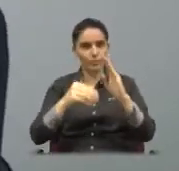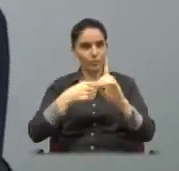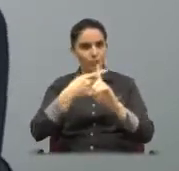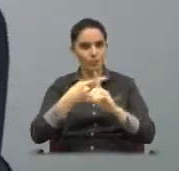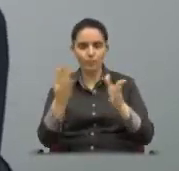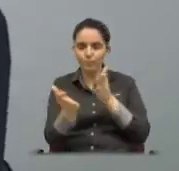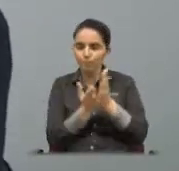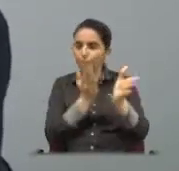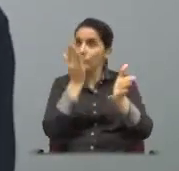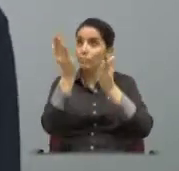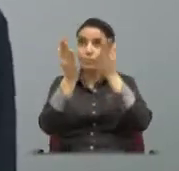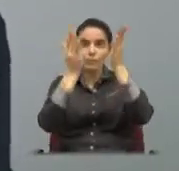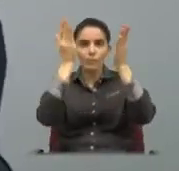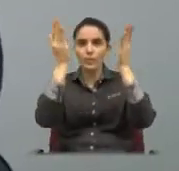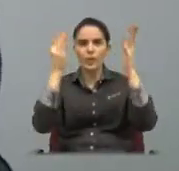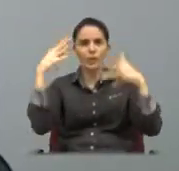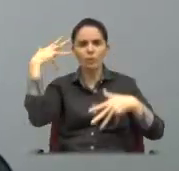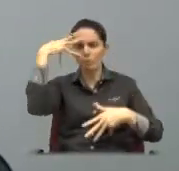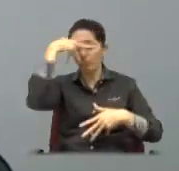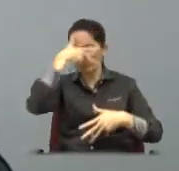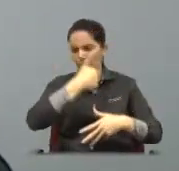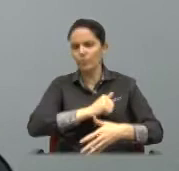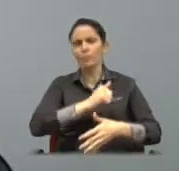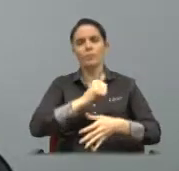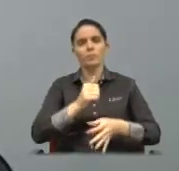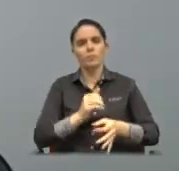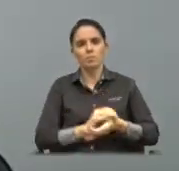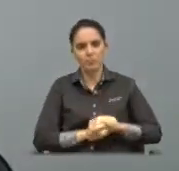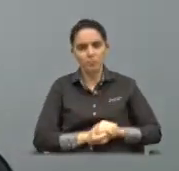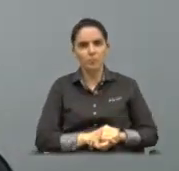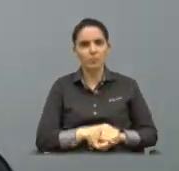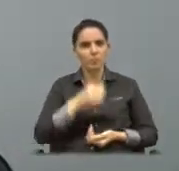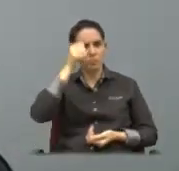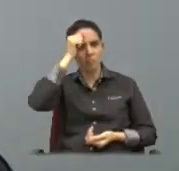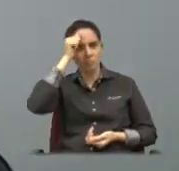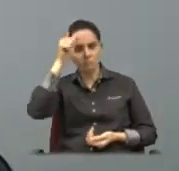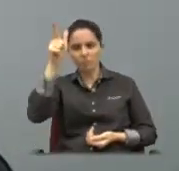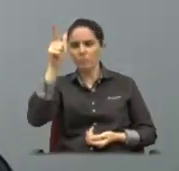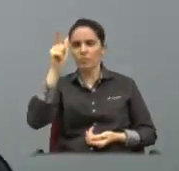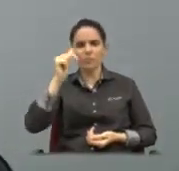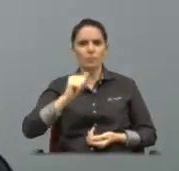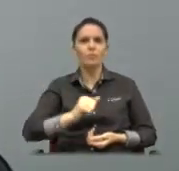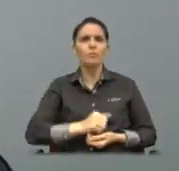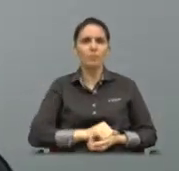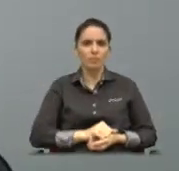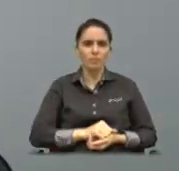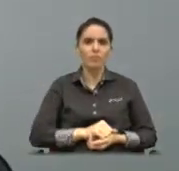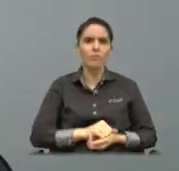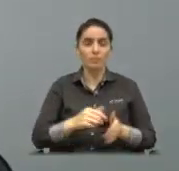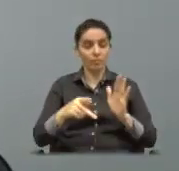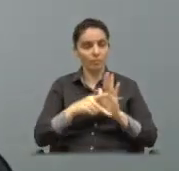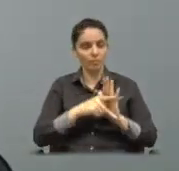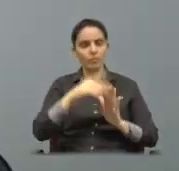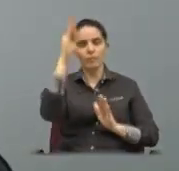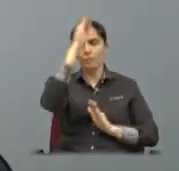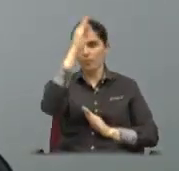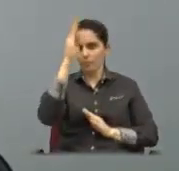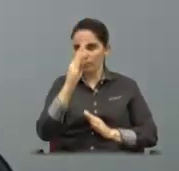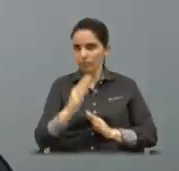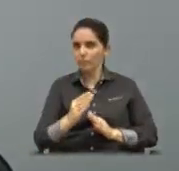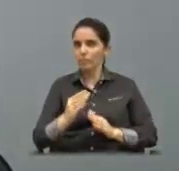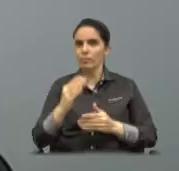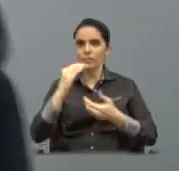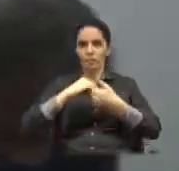é um fato arquitetônico, histórico, cultural, não só de Limeira, mas de todo o Brasil. Parabéns, Wagner